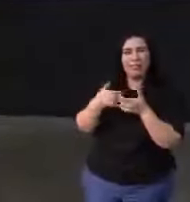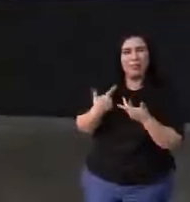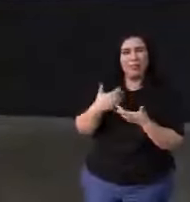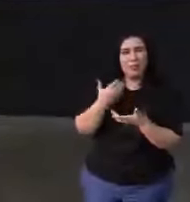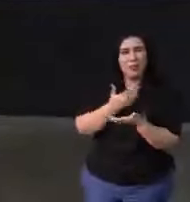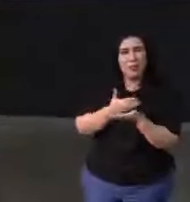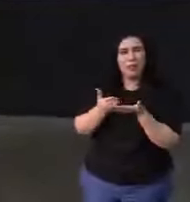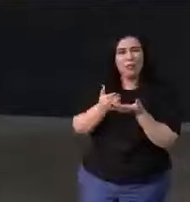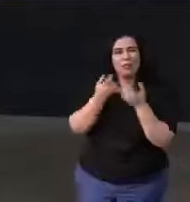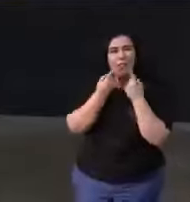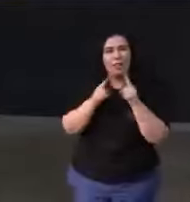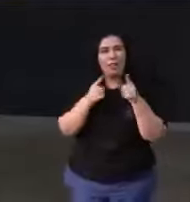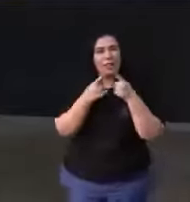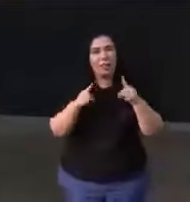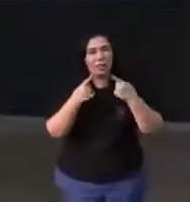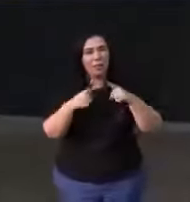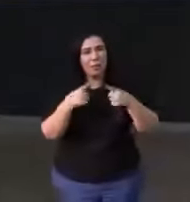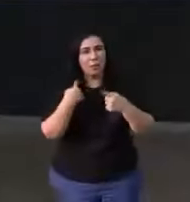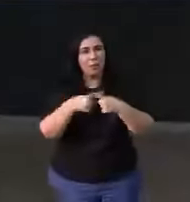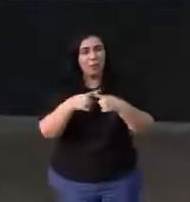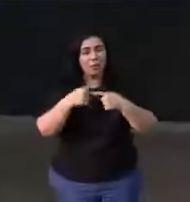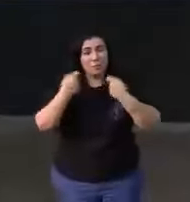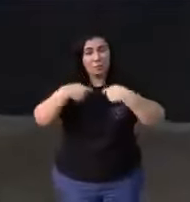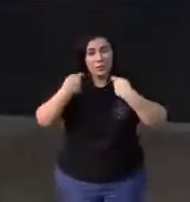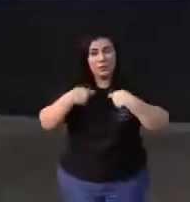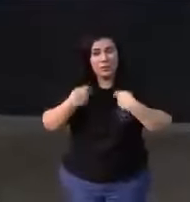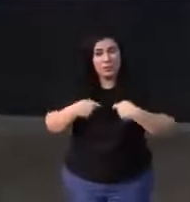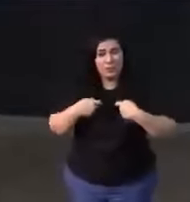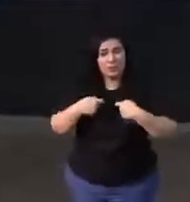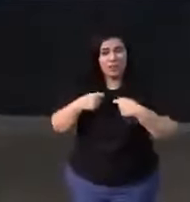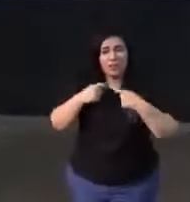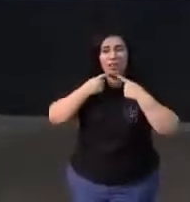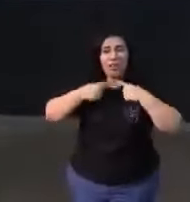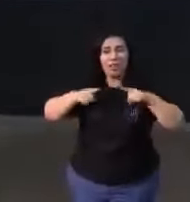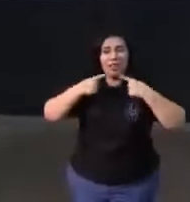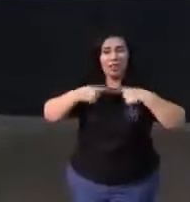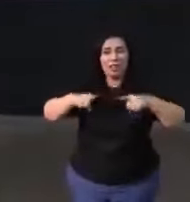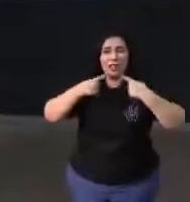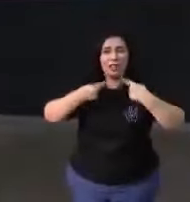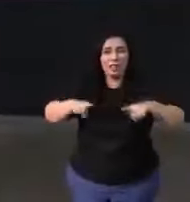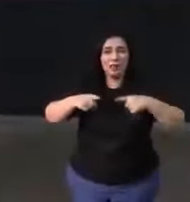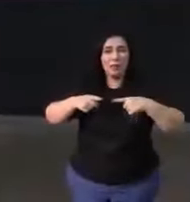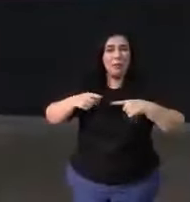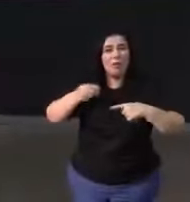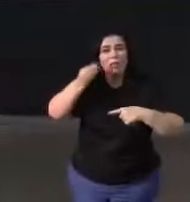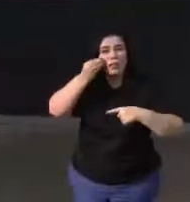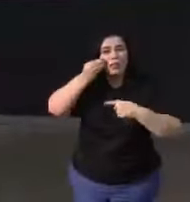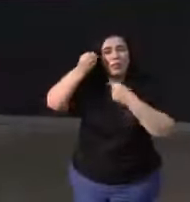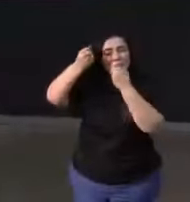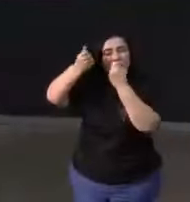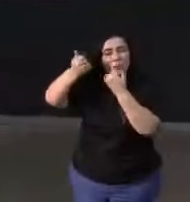vai aumentar, porque você precisa criticar para se